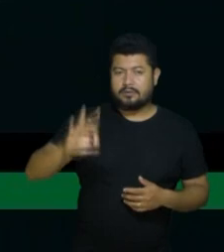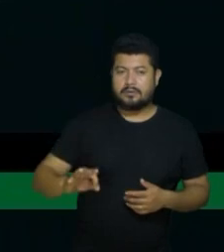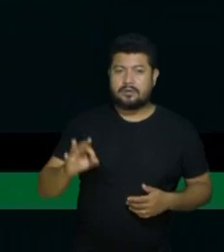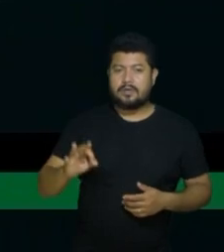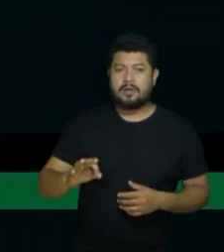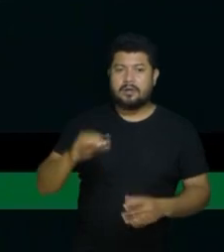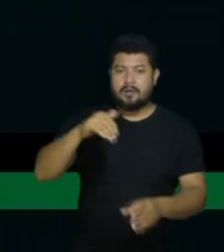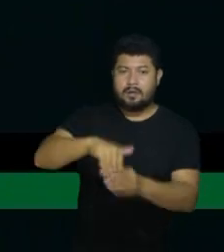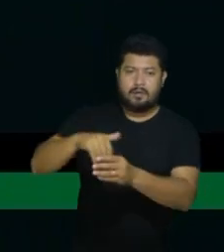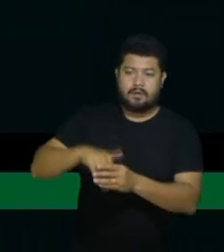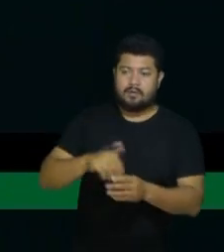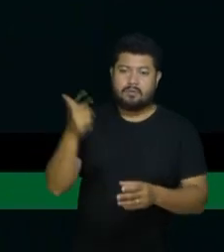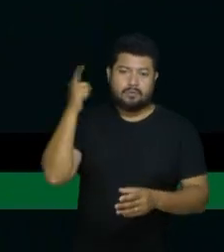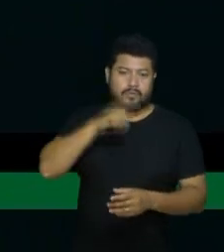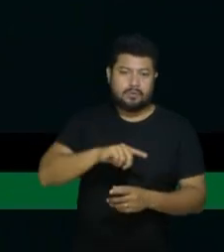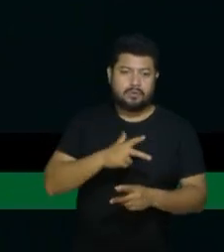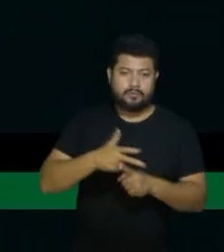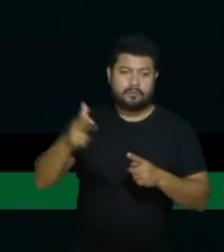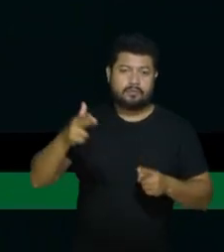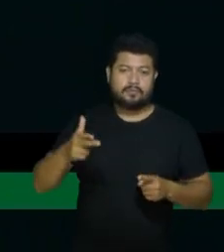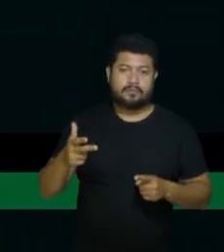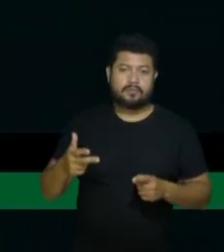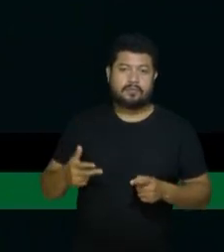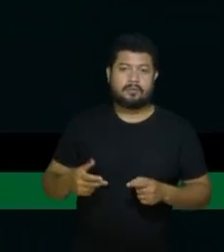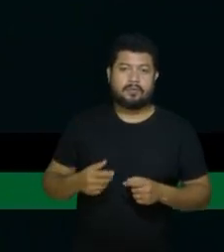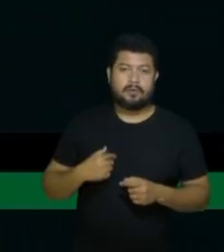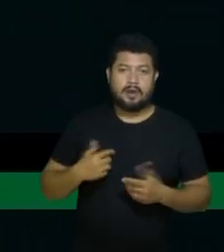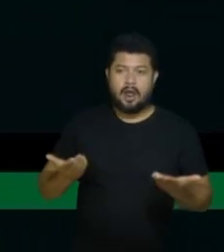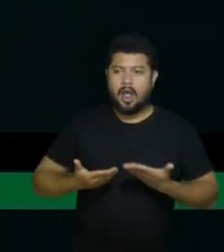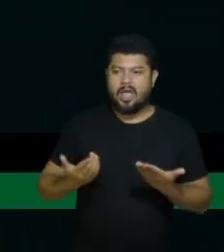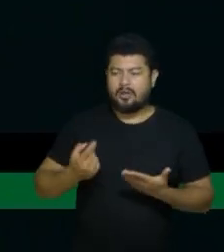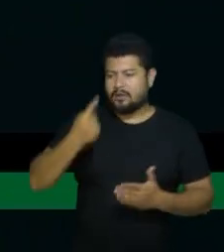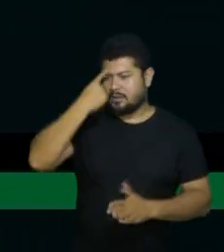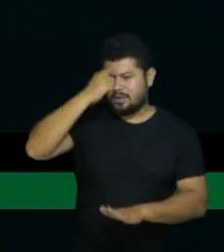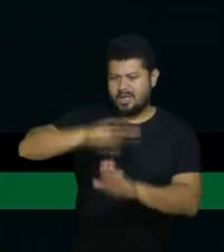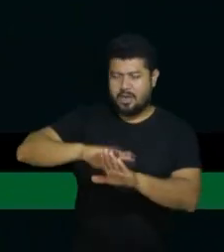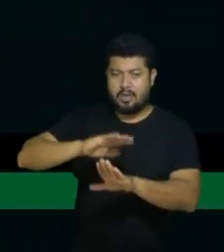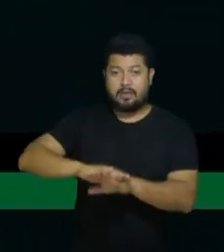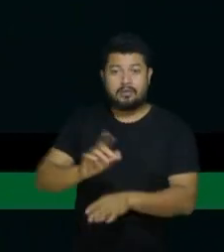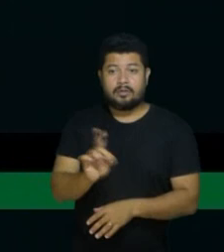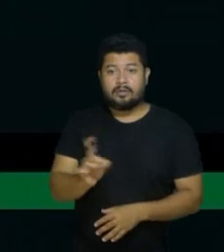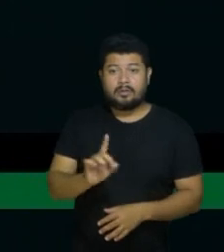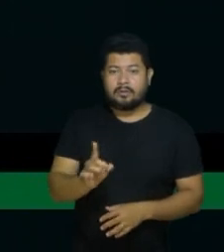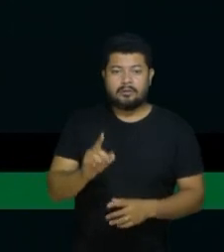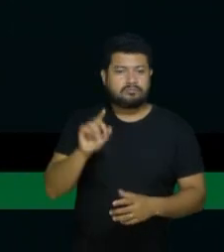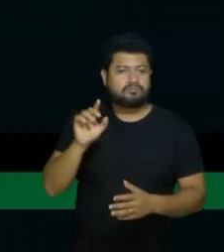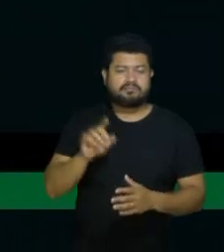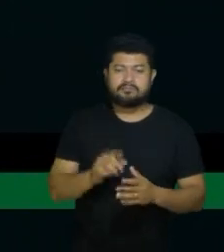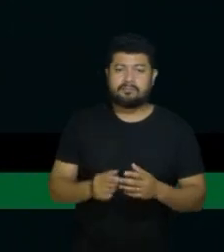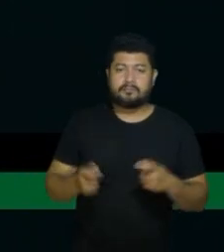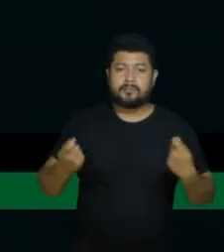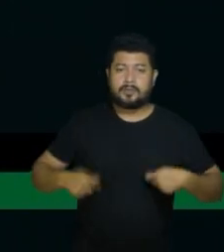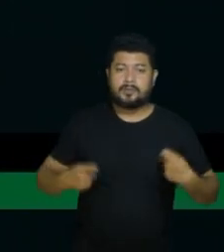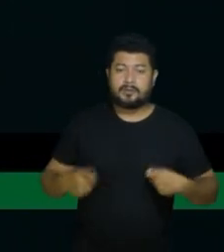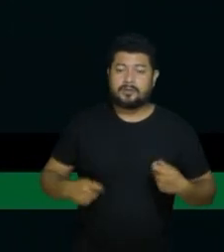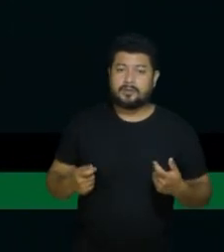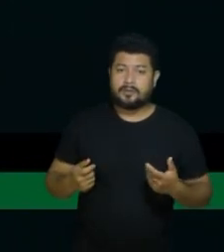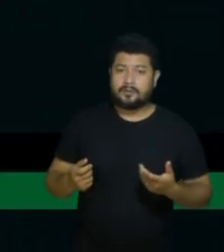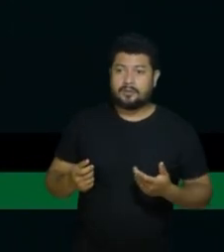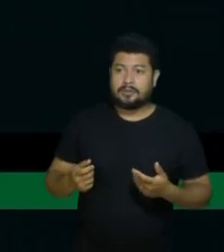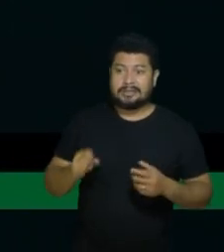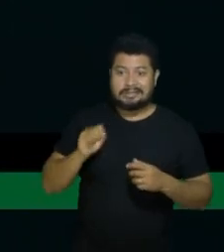conquistados na urna e essa hora não é hora de ter ideologia de ter oposição situação se de fato nós somos